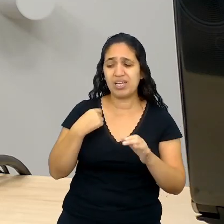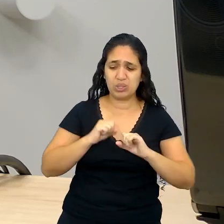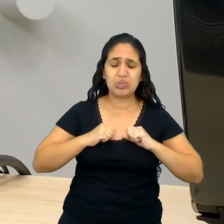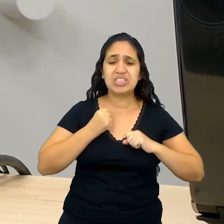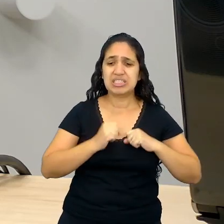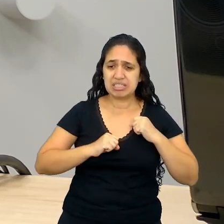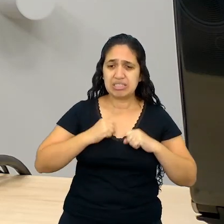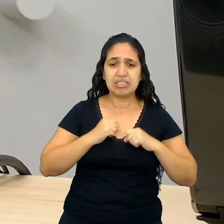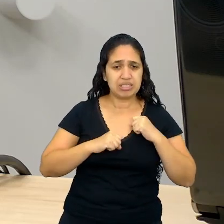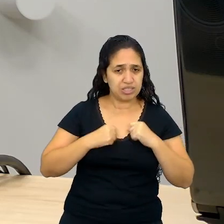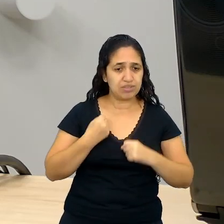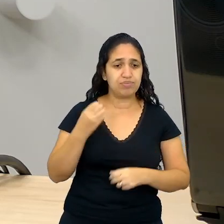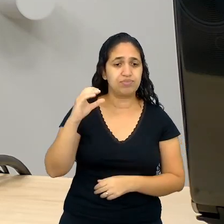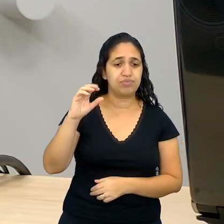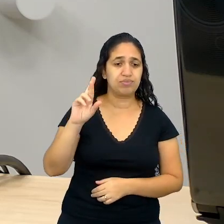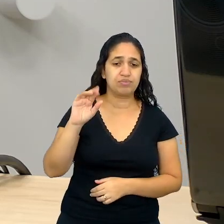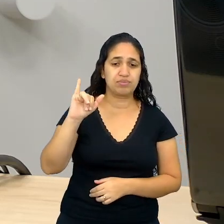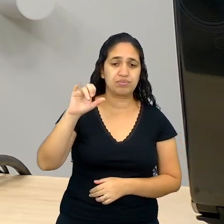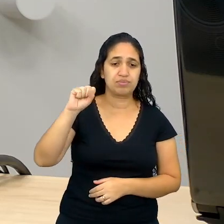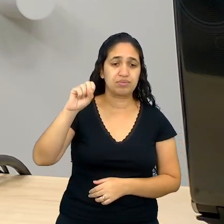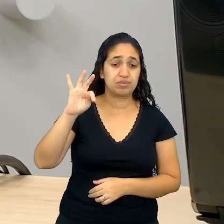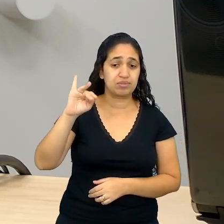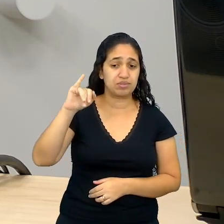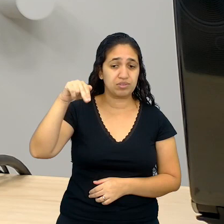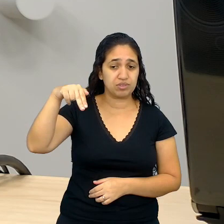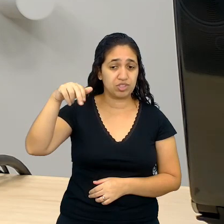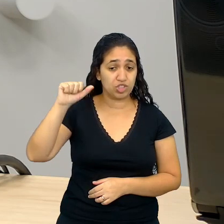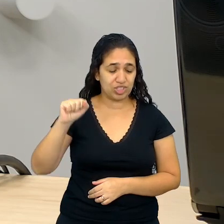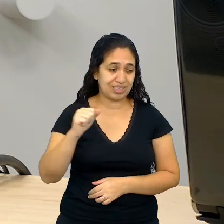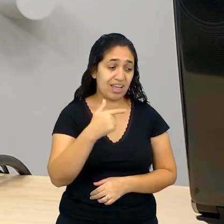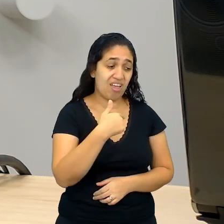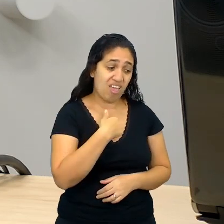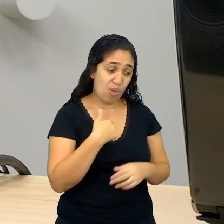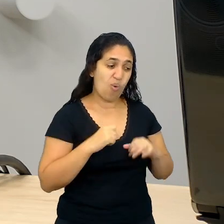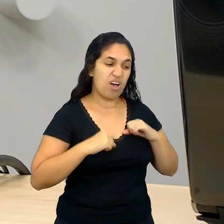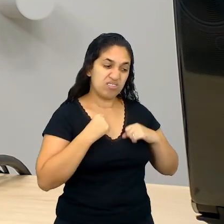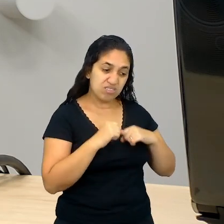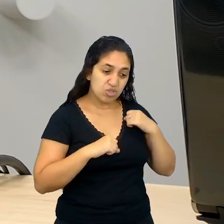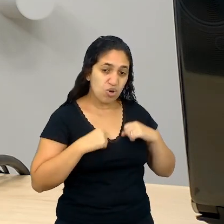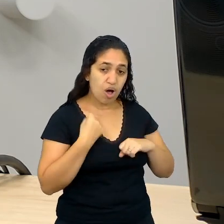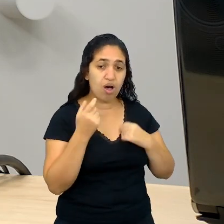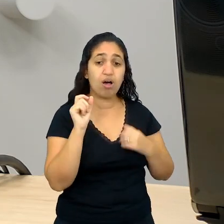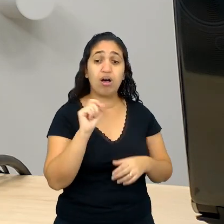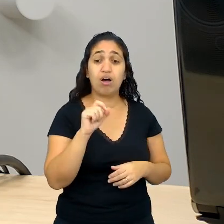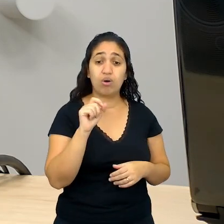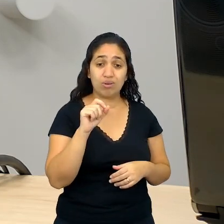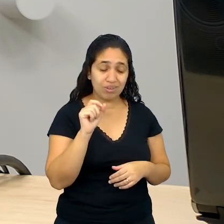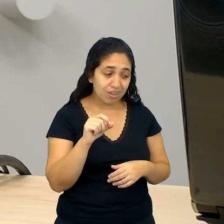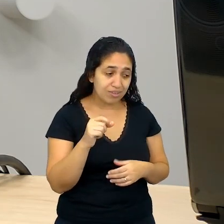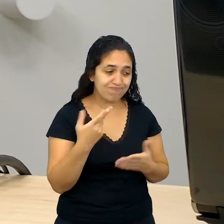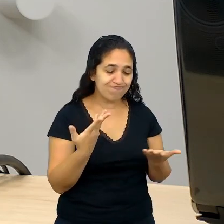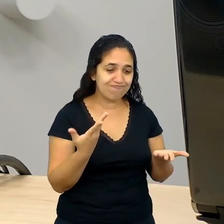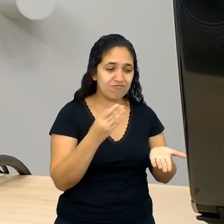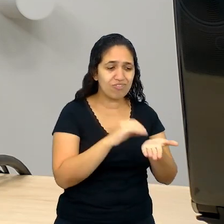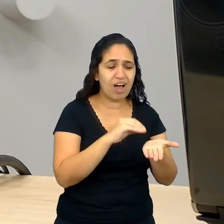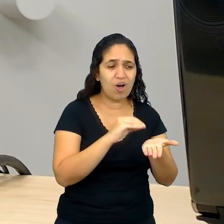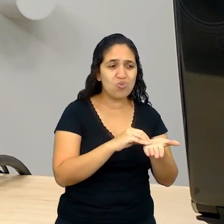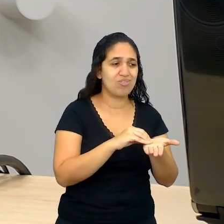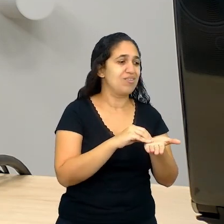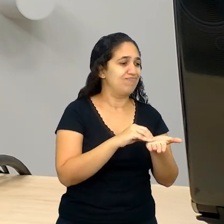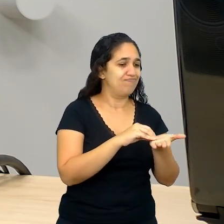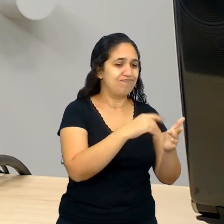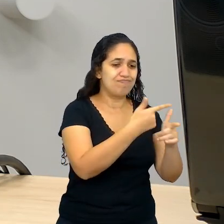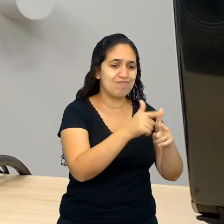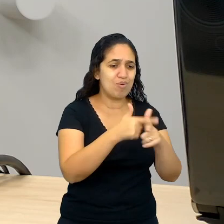isso. E a professora Cristina, sim, o que me deixa ainda mais ansiosa é a falta de ações efetivas em relação